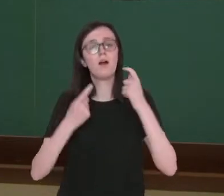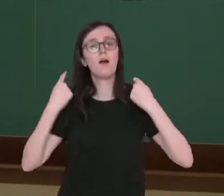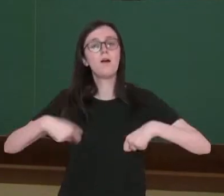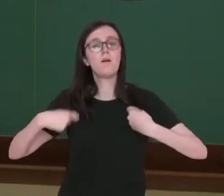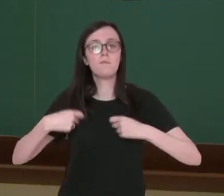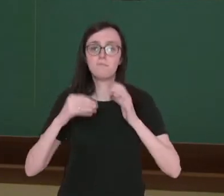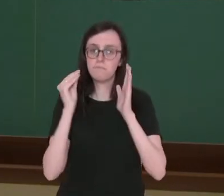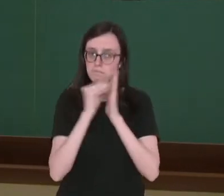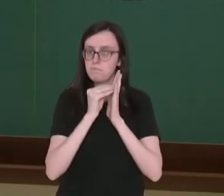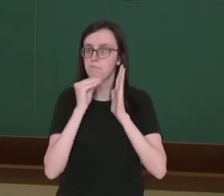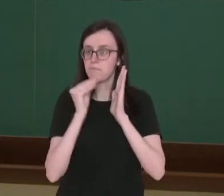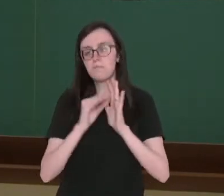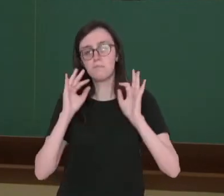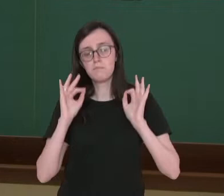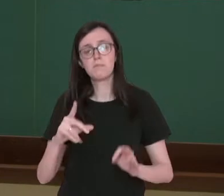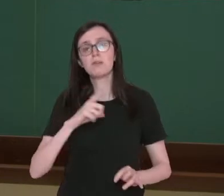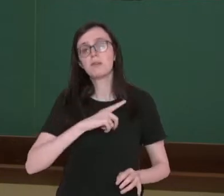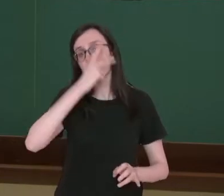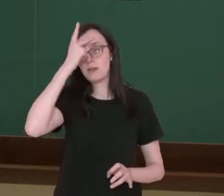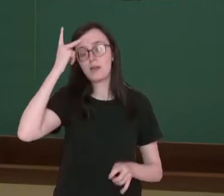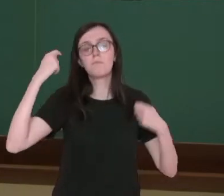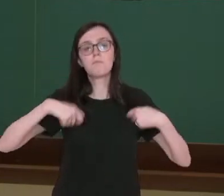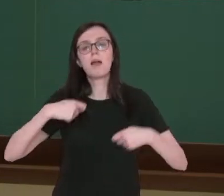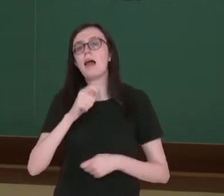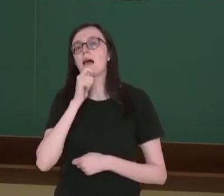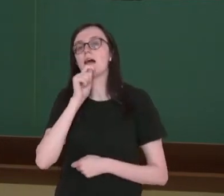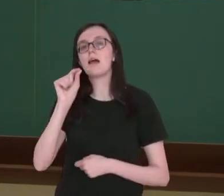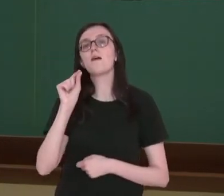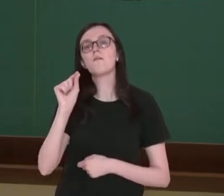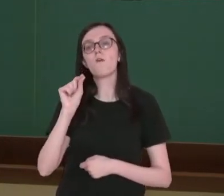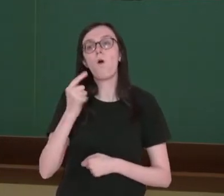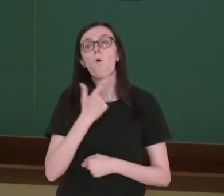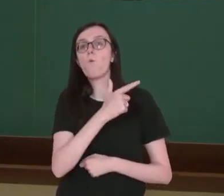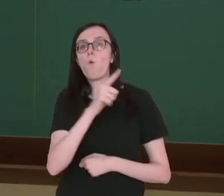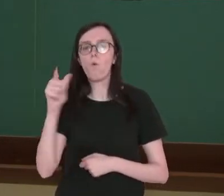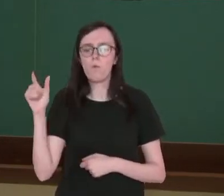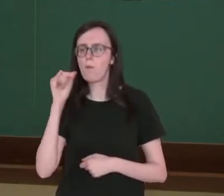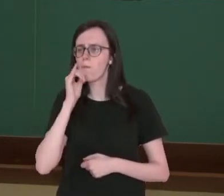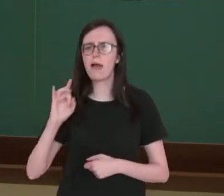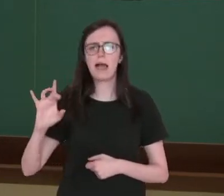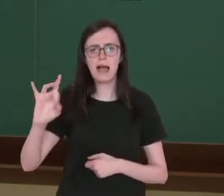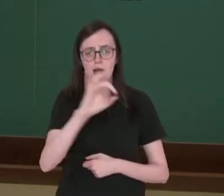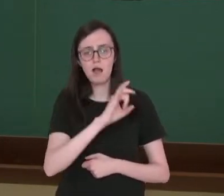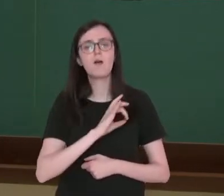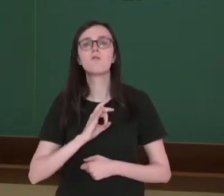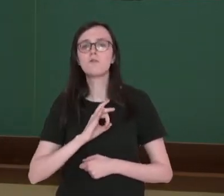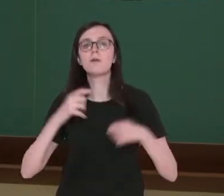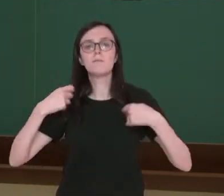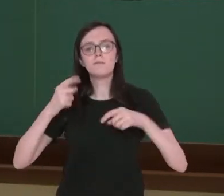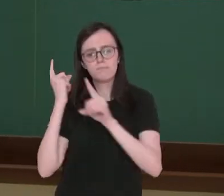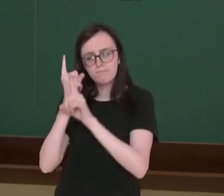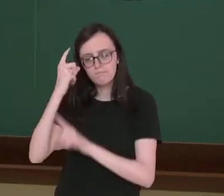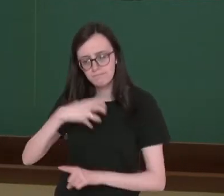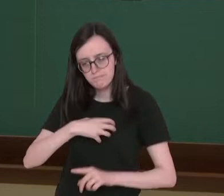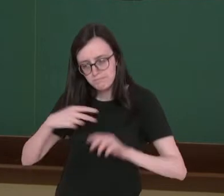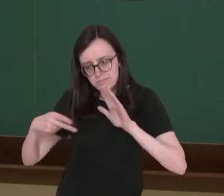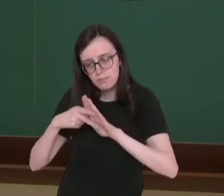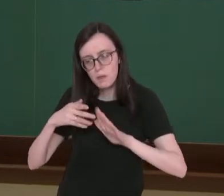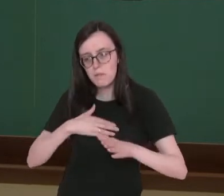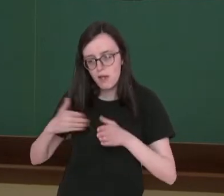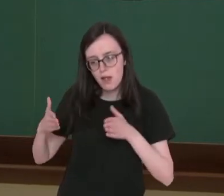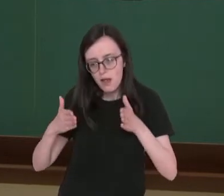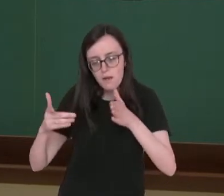precisam anotar. Tem gente que precisa ainda fazer outros reforços. Cada um precisa encontrar o seu caminho